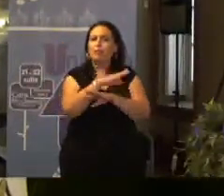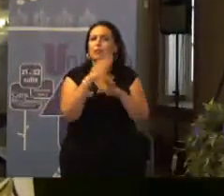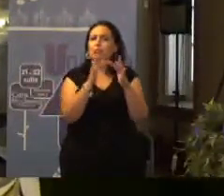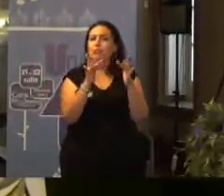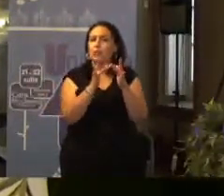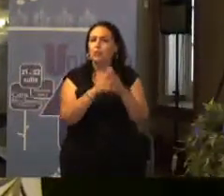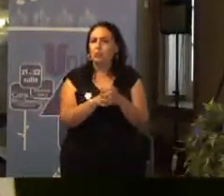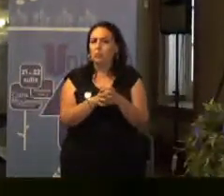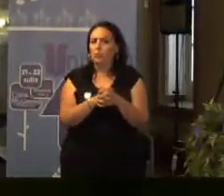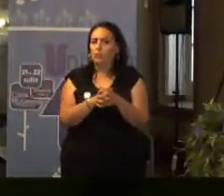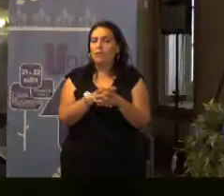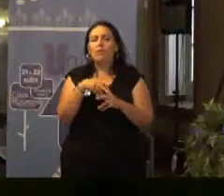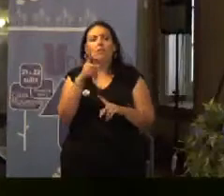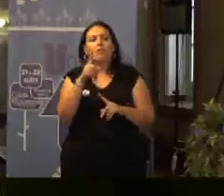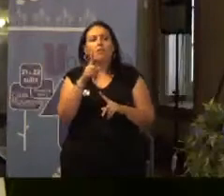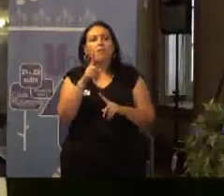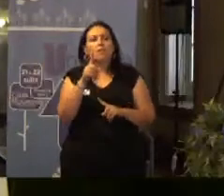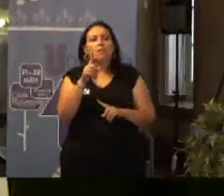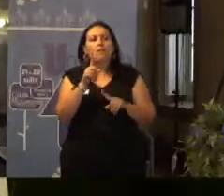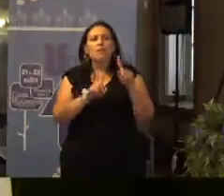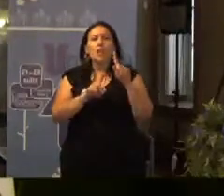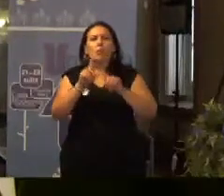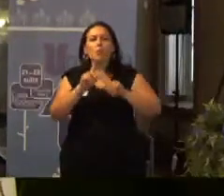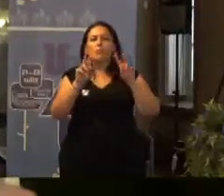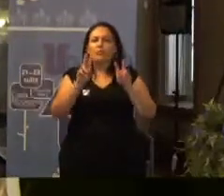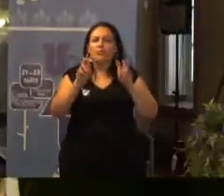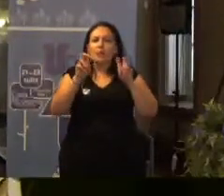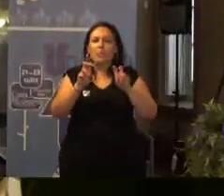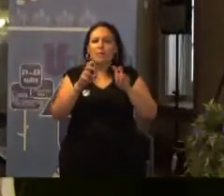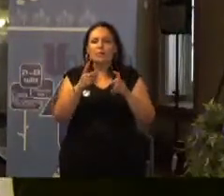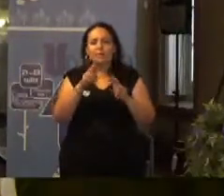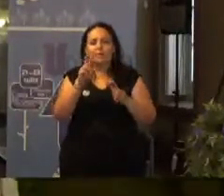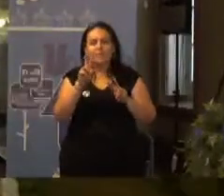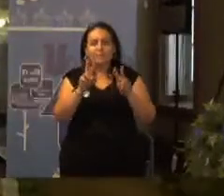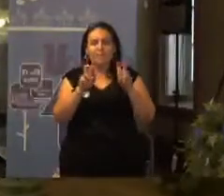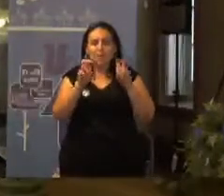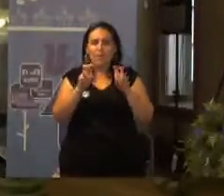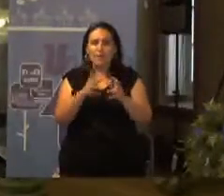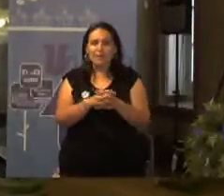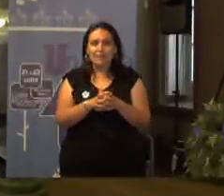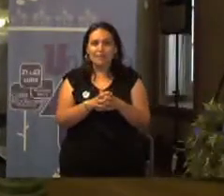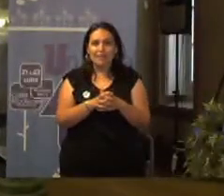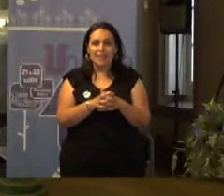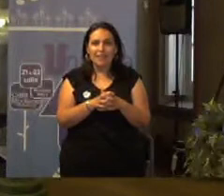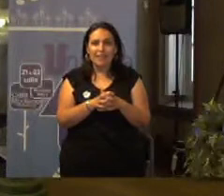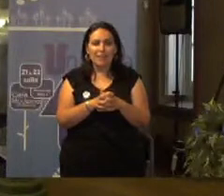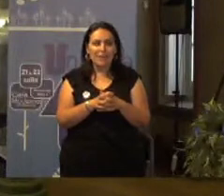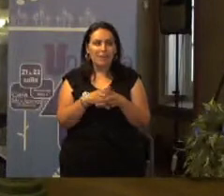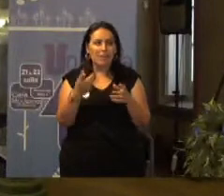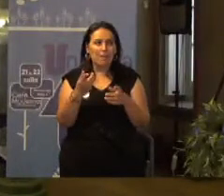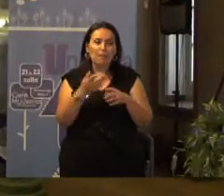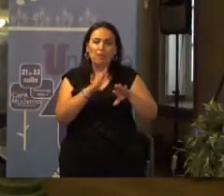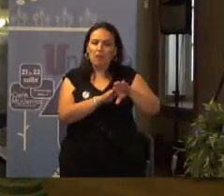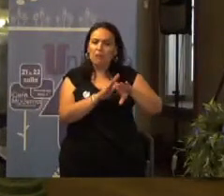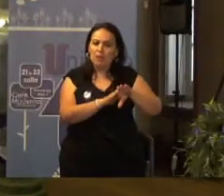E há alguns temas que são particularmente propícios à fetichização na esquerda.